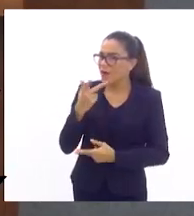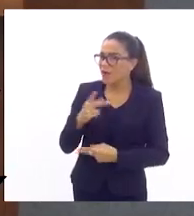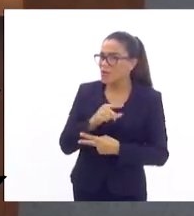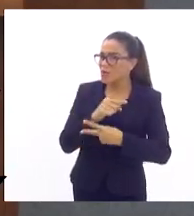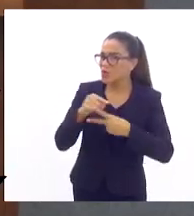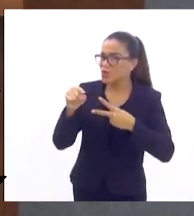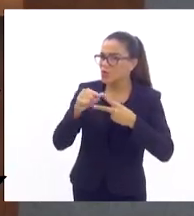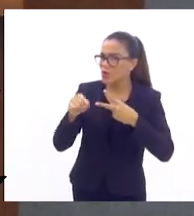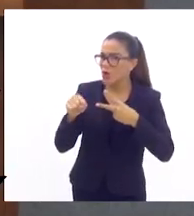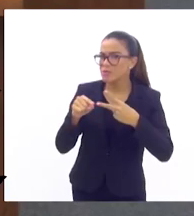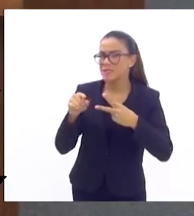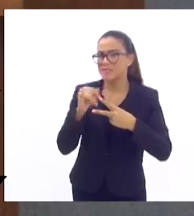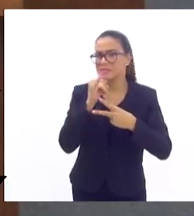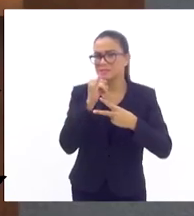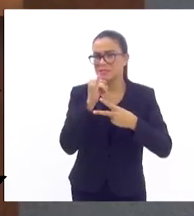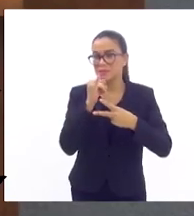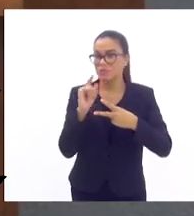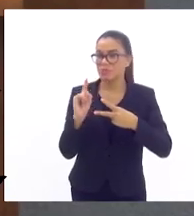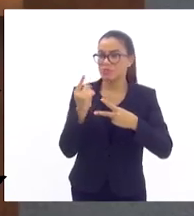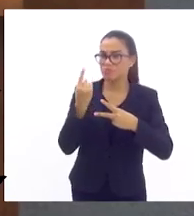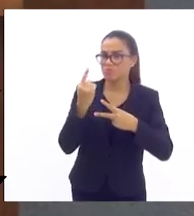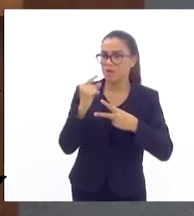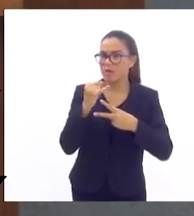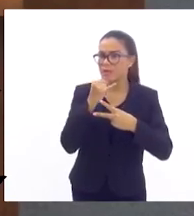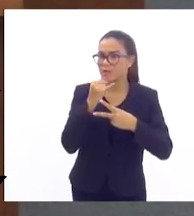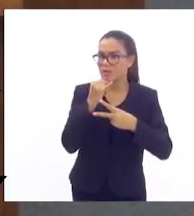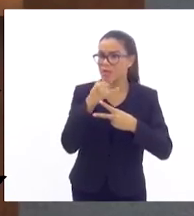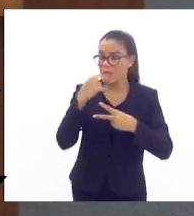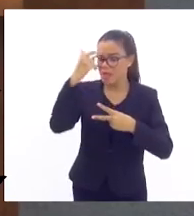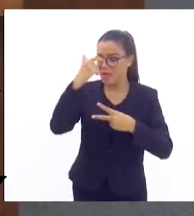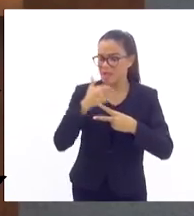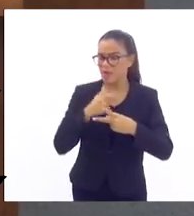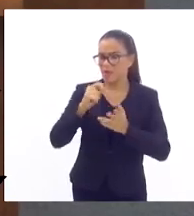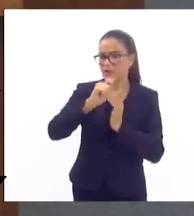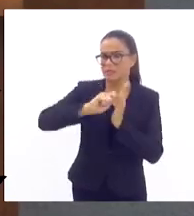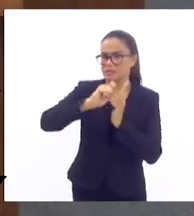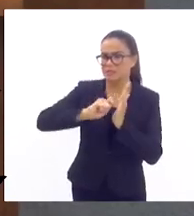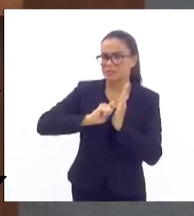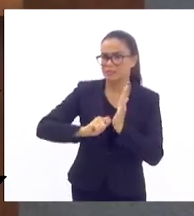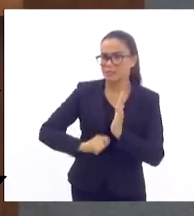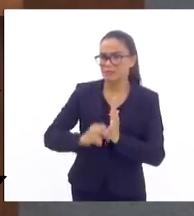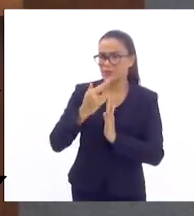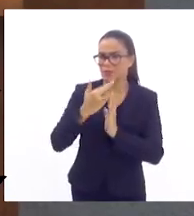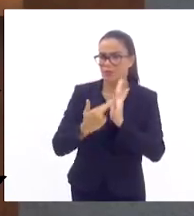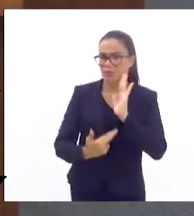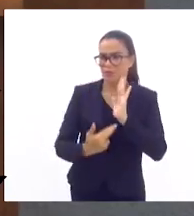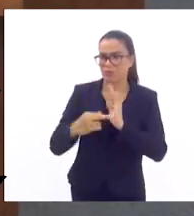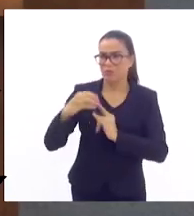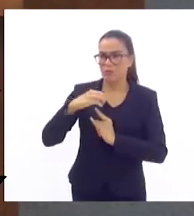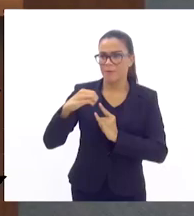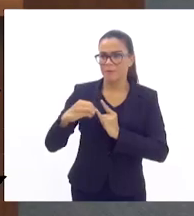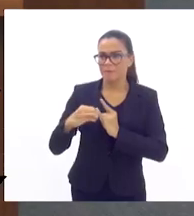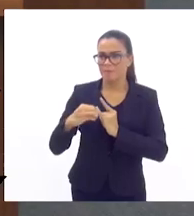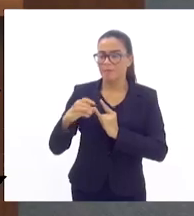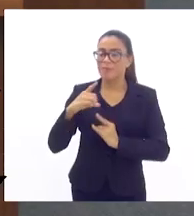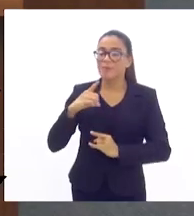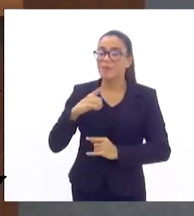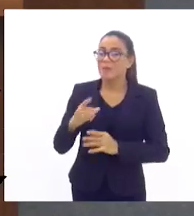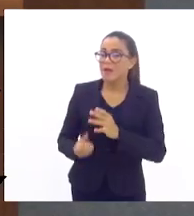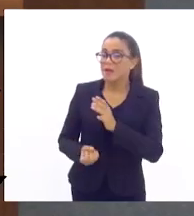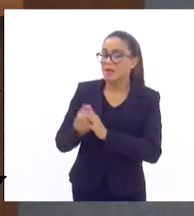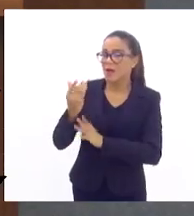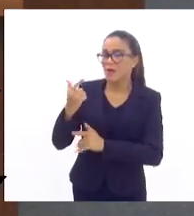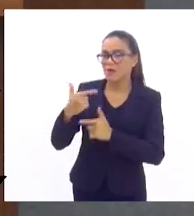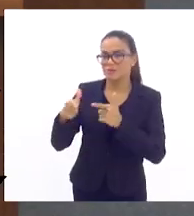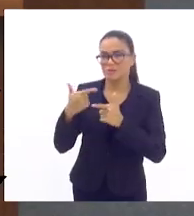dois exemplos. Um, inclusive, que fui eu que escrevi no relatório da Fiocruz, que está na origem do